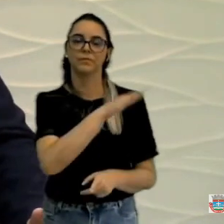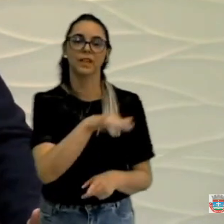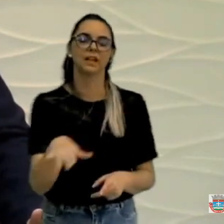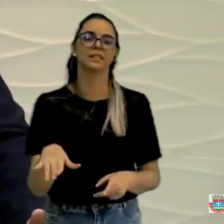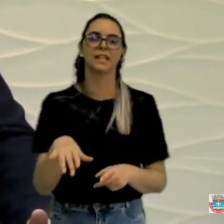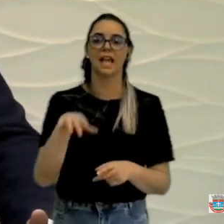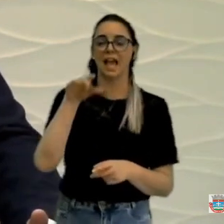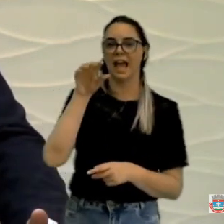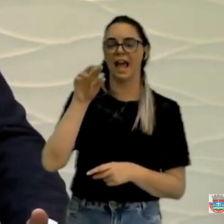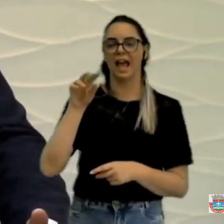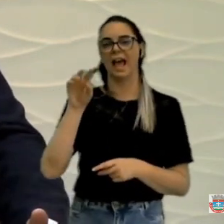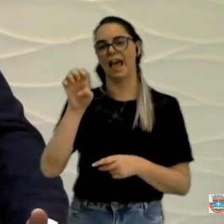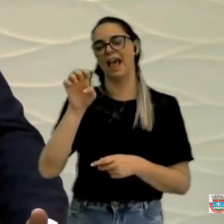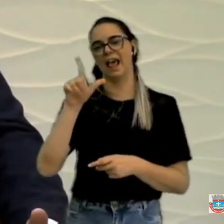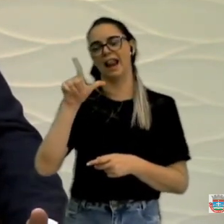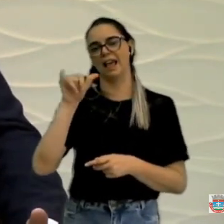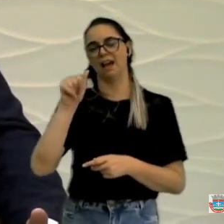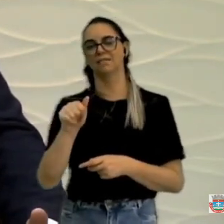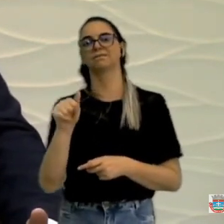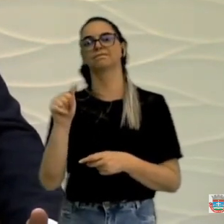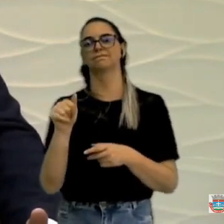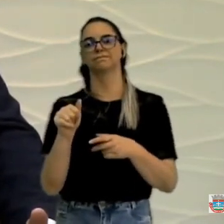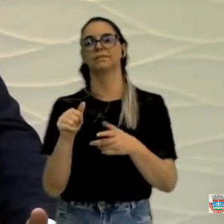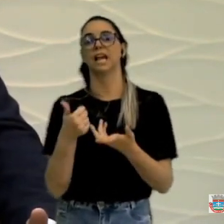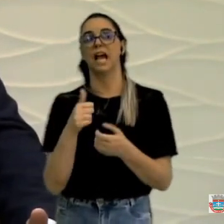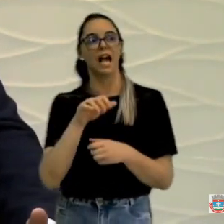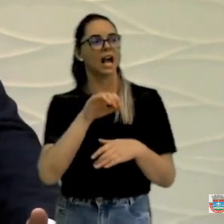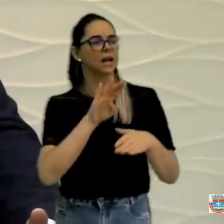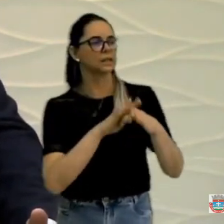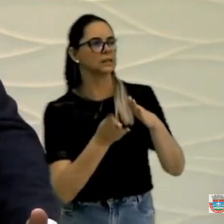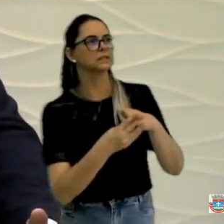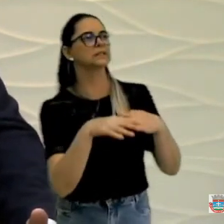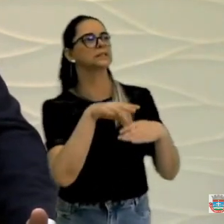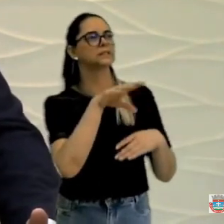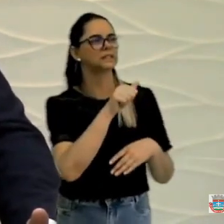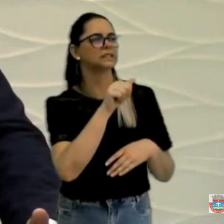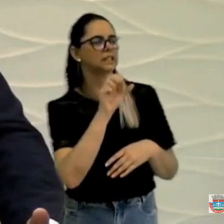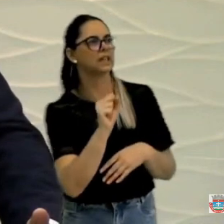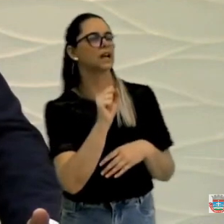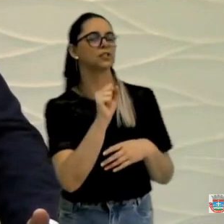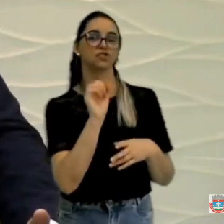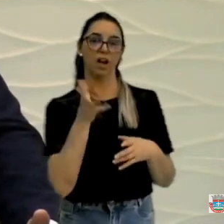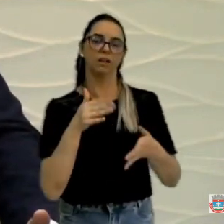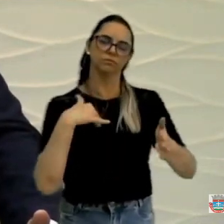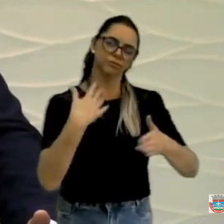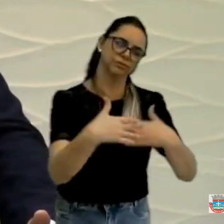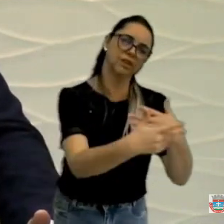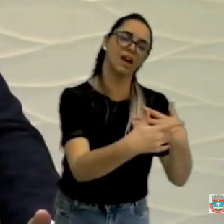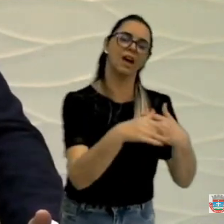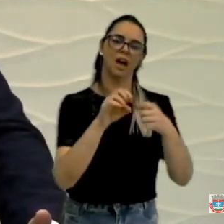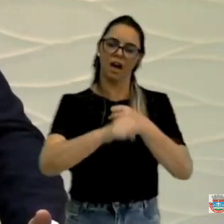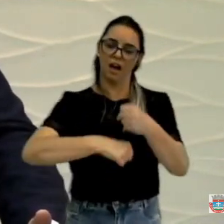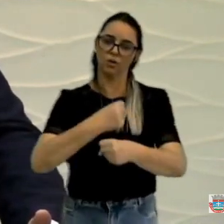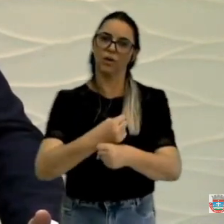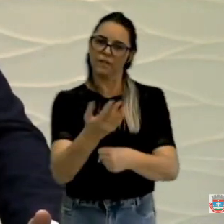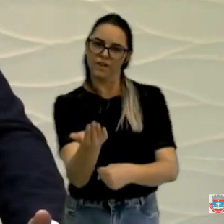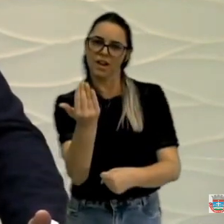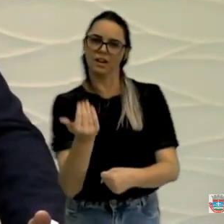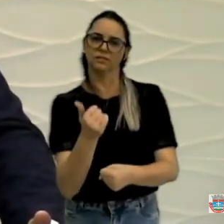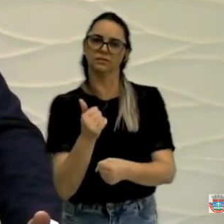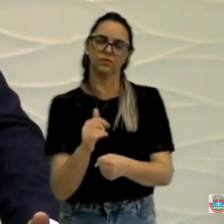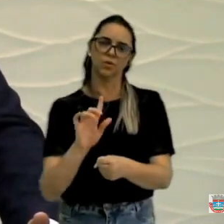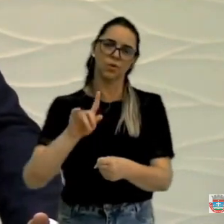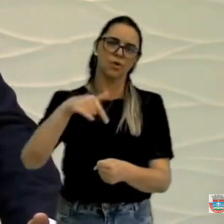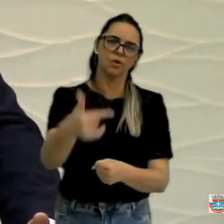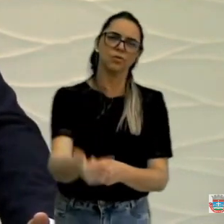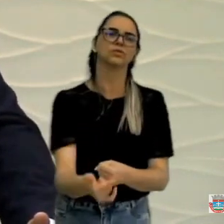Hélia Cavalcante, lá no setor do Alto Santiago, que está aí sendo bem encaminhada. Acredito que no próximo ano, no primeiro semestre, estaremos